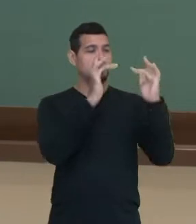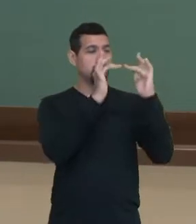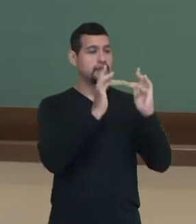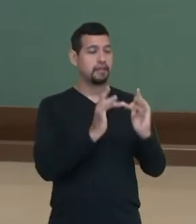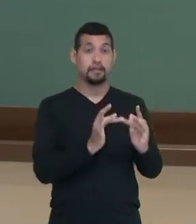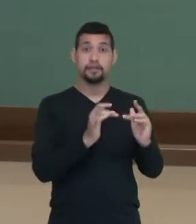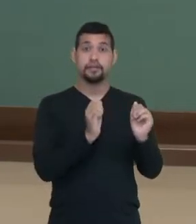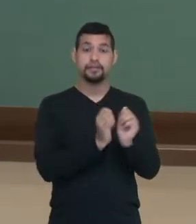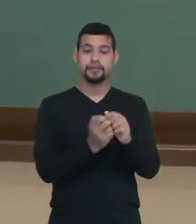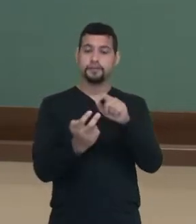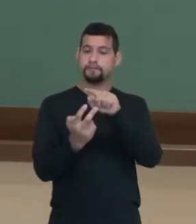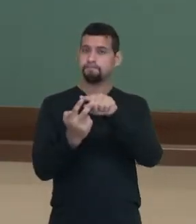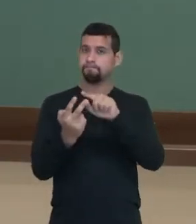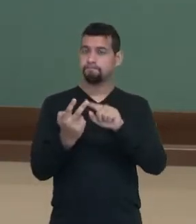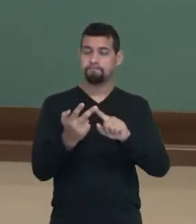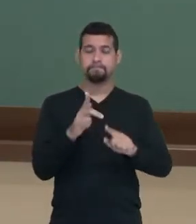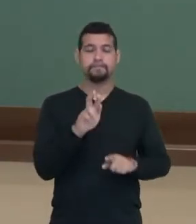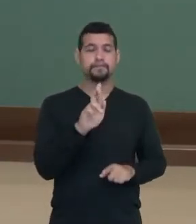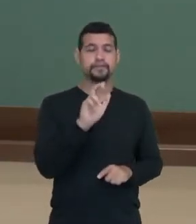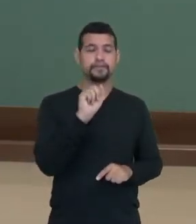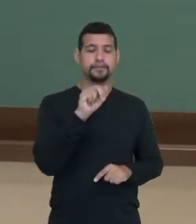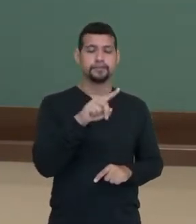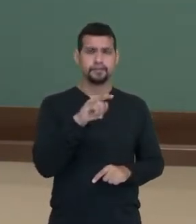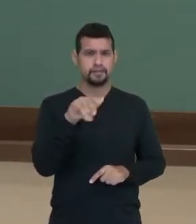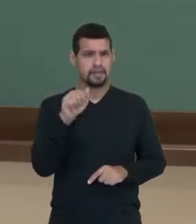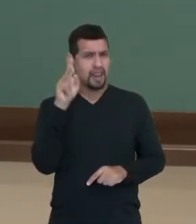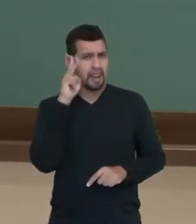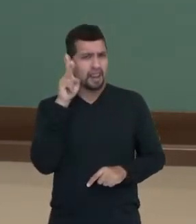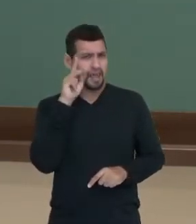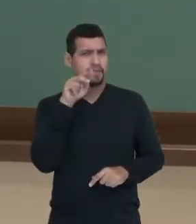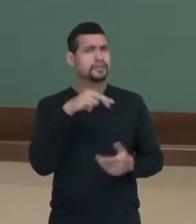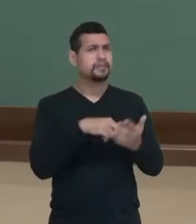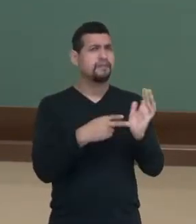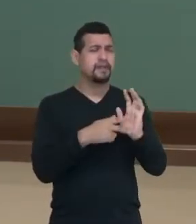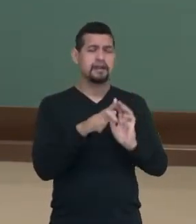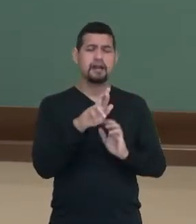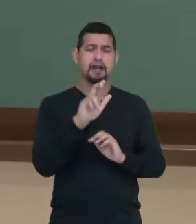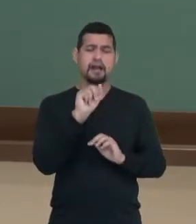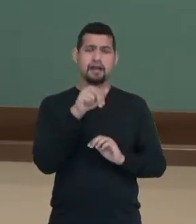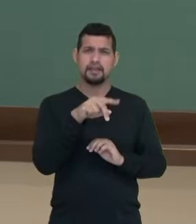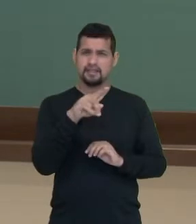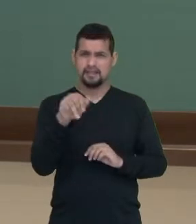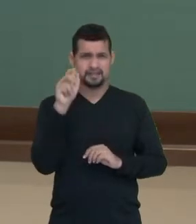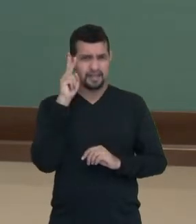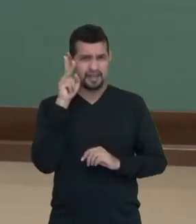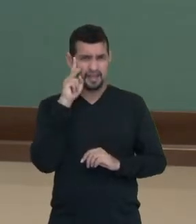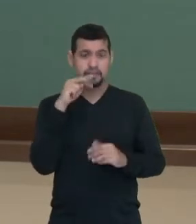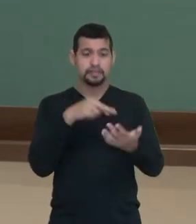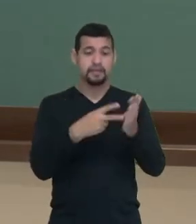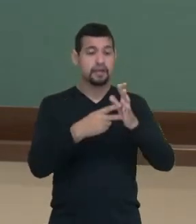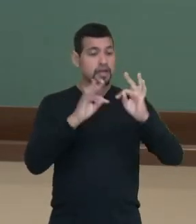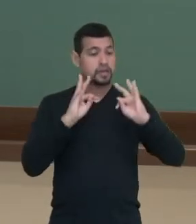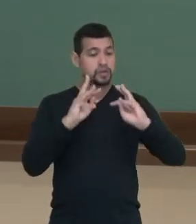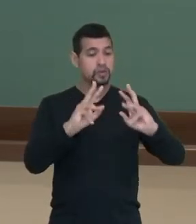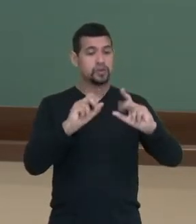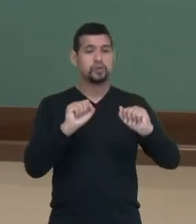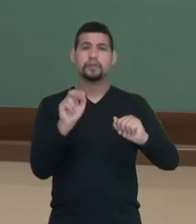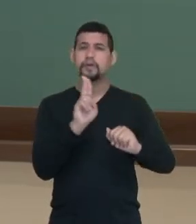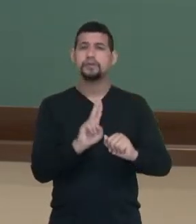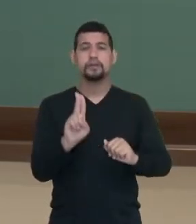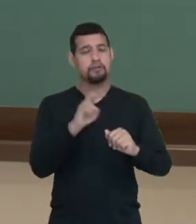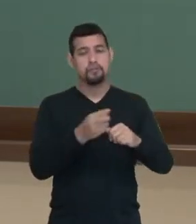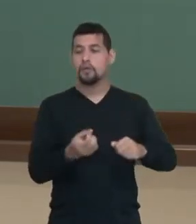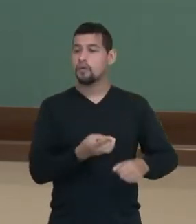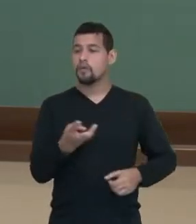relação entre duas grandezas. Vocês se lembram que são grandezas? Grandeza é tudo aquilo que pode ser